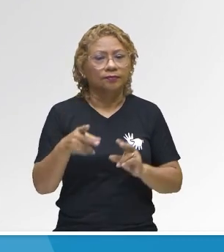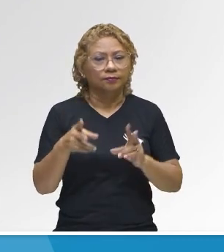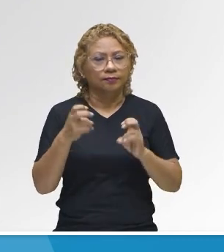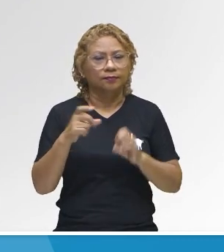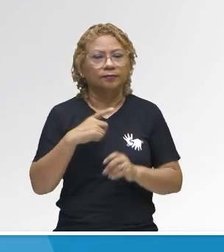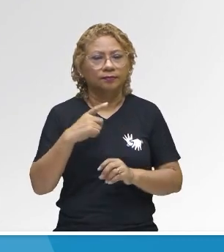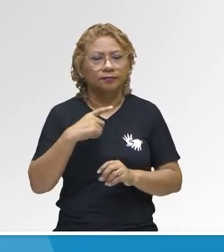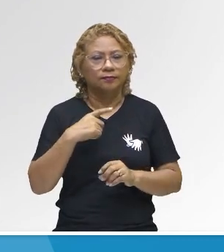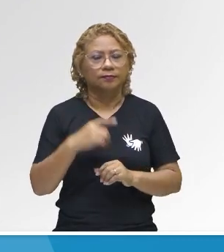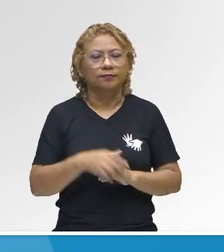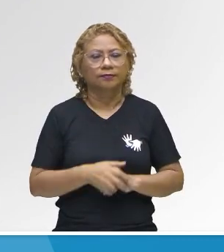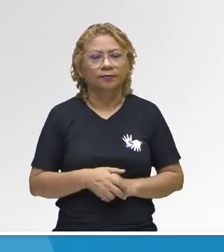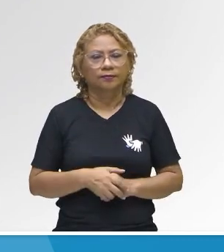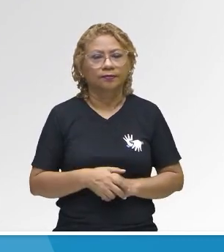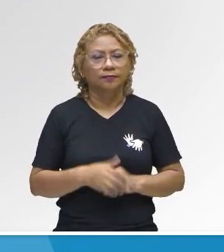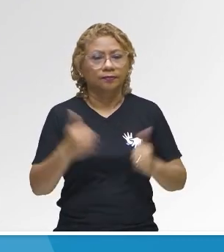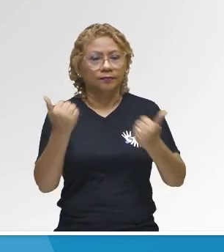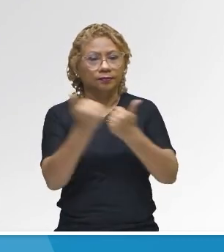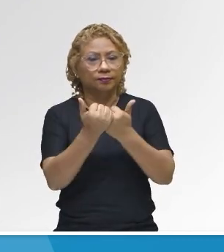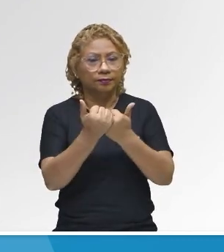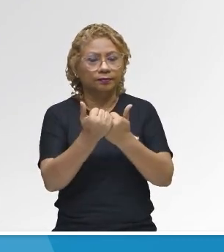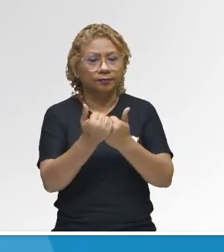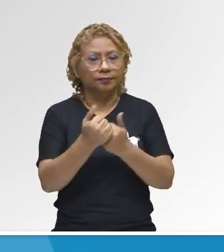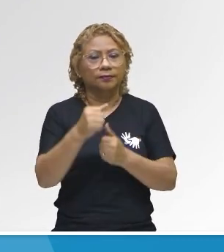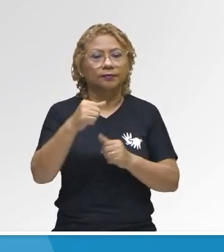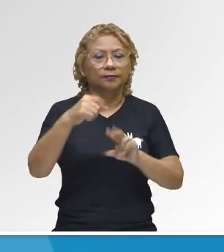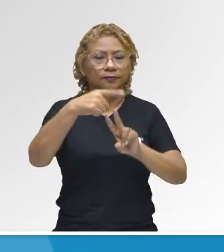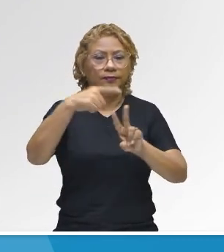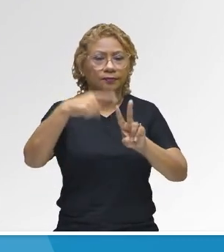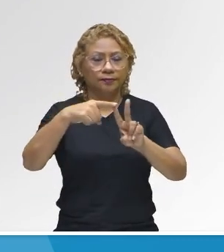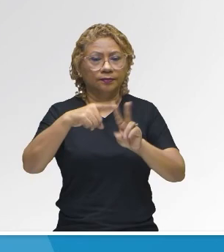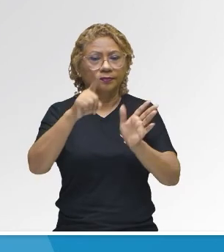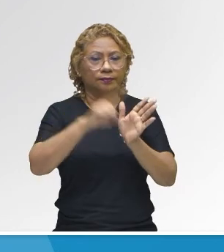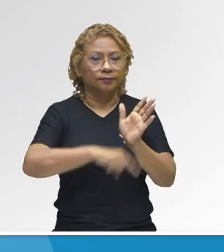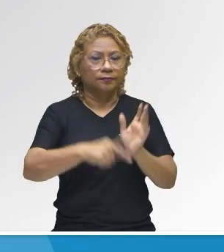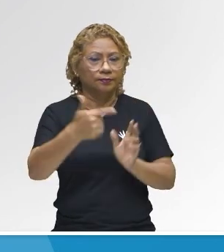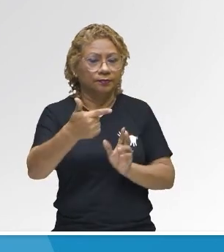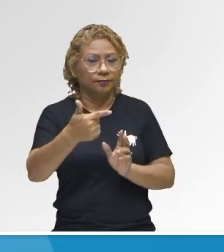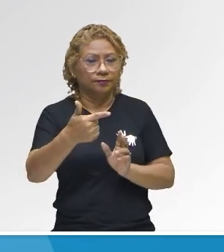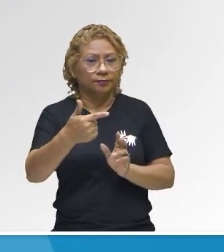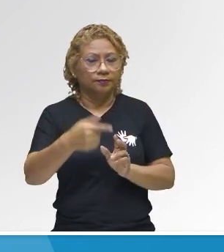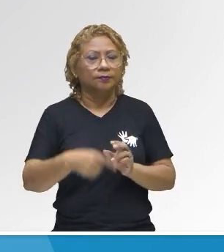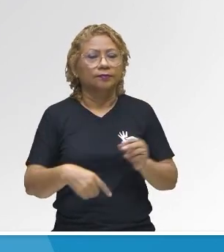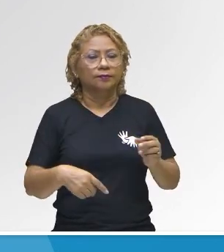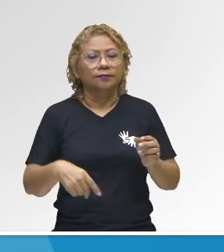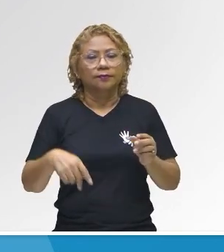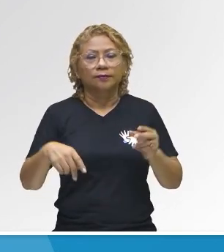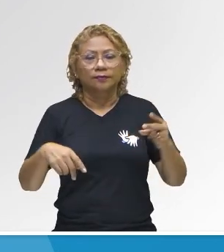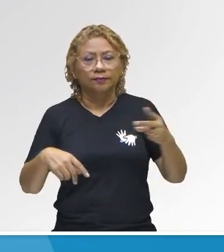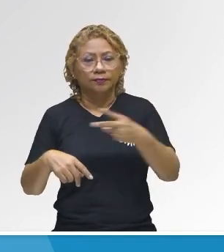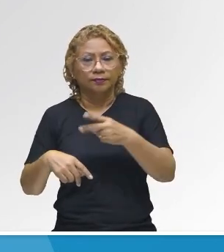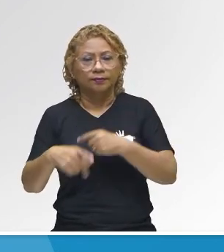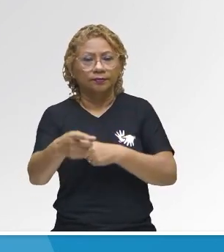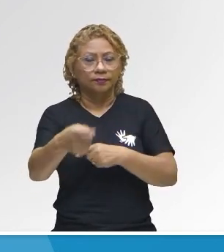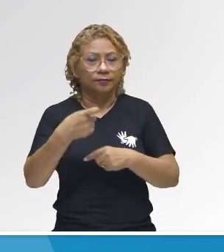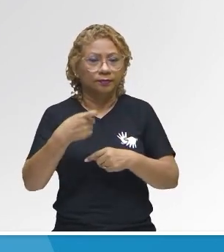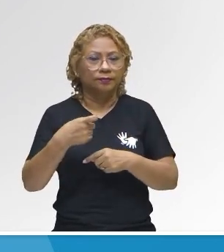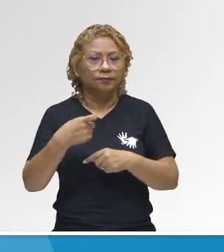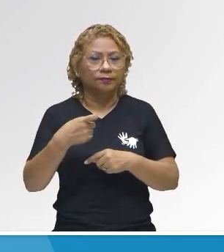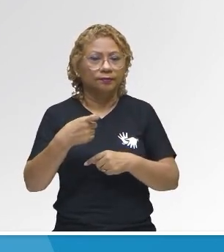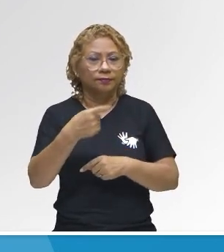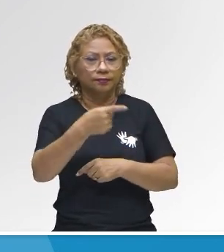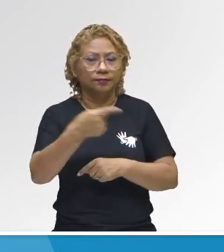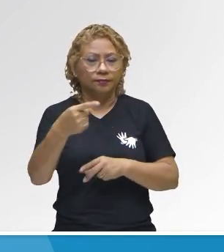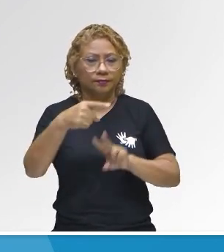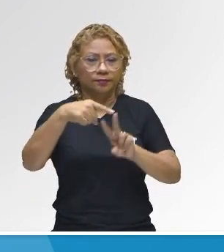aqui, menos π sobre 2, menor que x menos π sobre 4, menor do que π